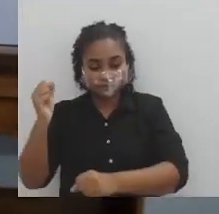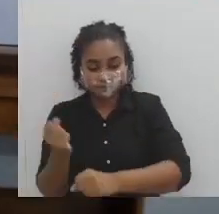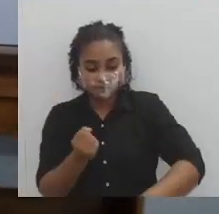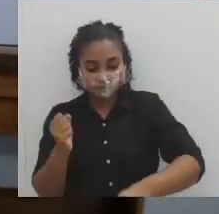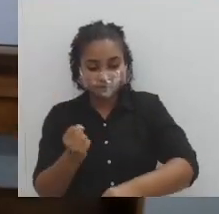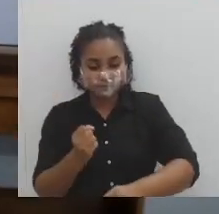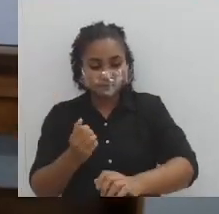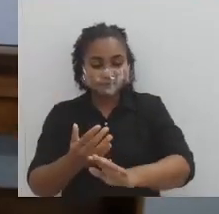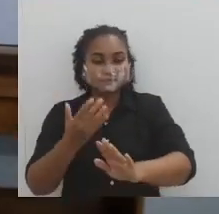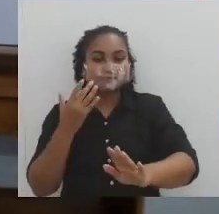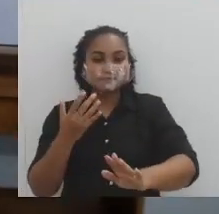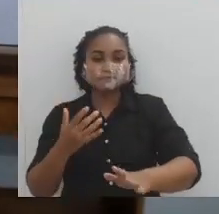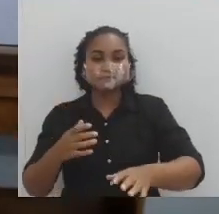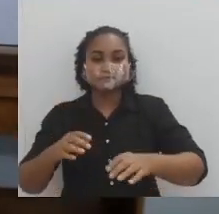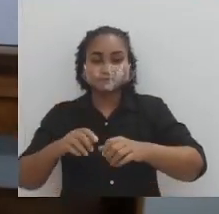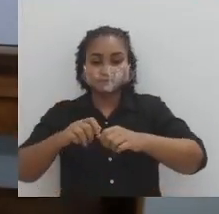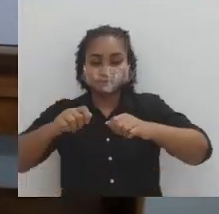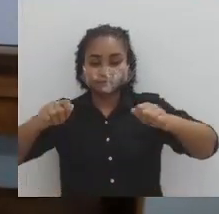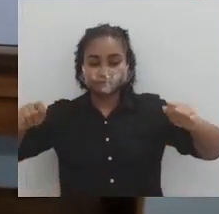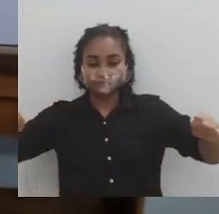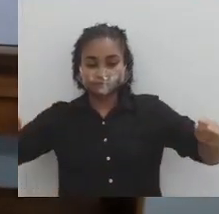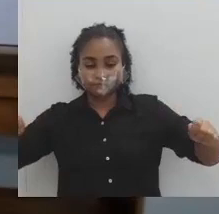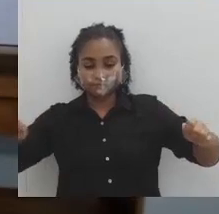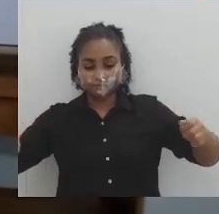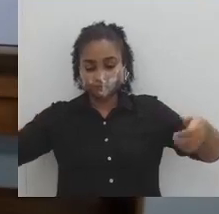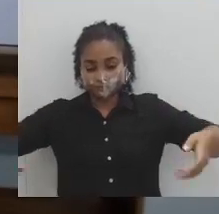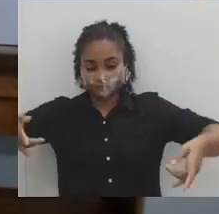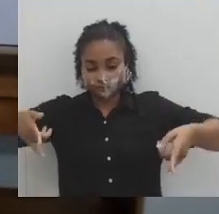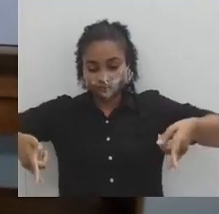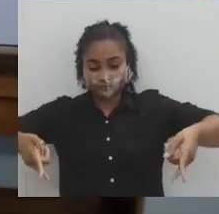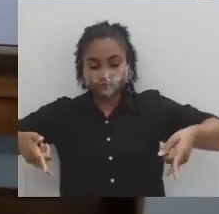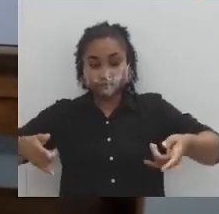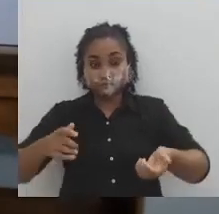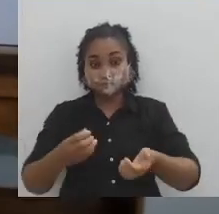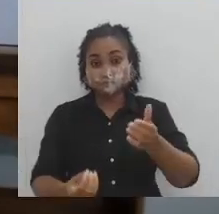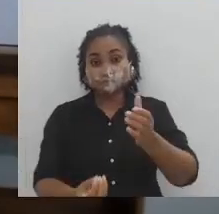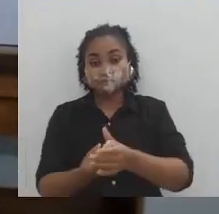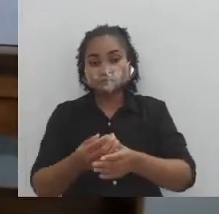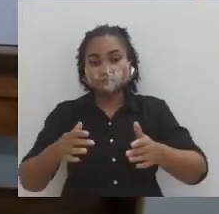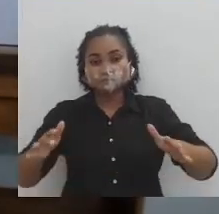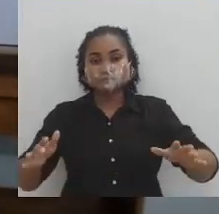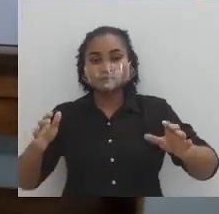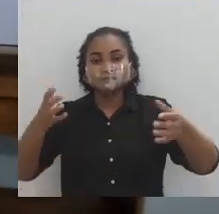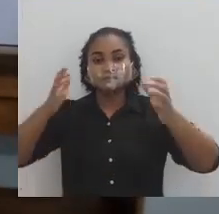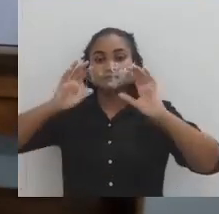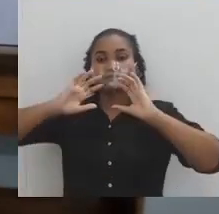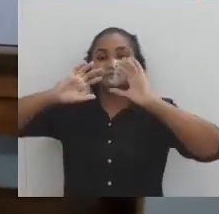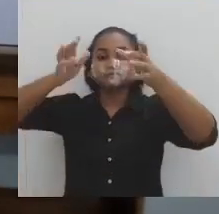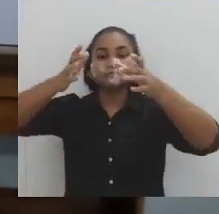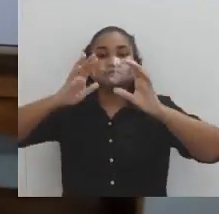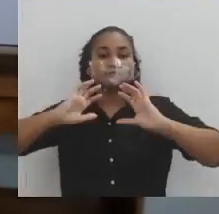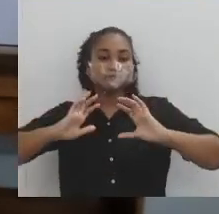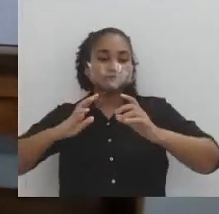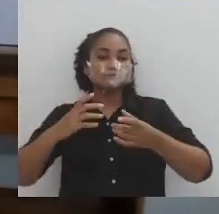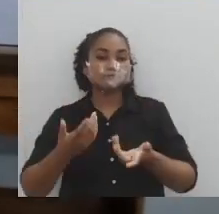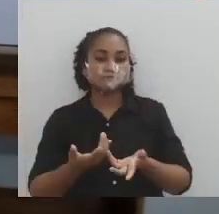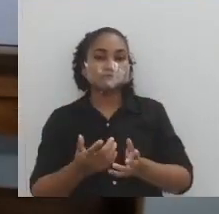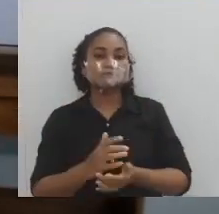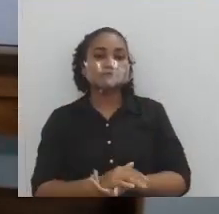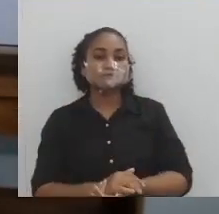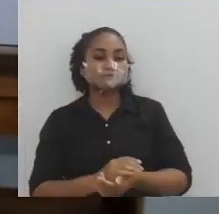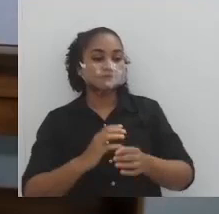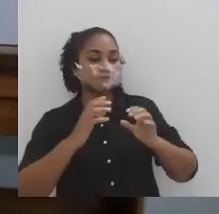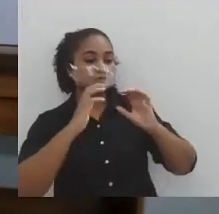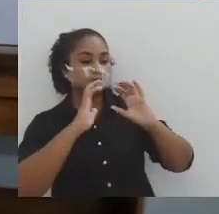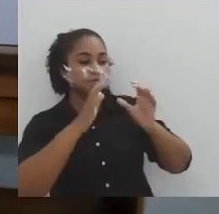escada atrás, que isso era a rede, tinha uma parte mais baixa, isso era em cima de uma cisterna, e a gente brincava de vôlei ali. Isso era um jogo esportivo